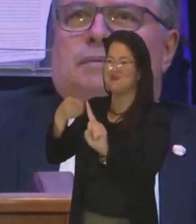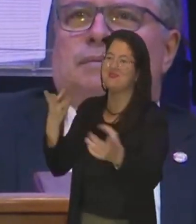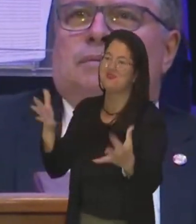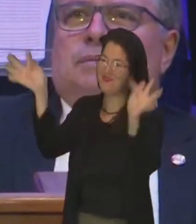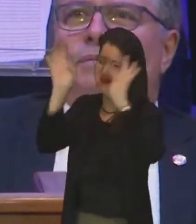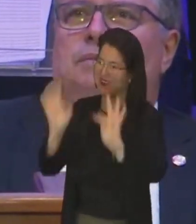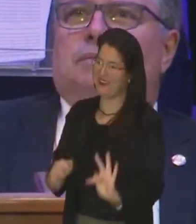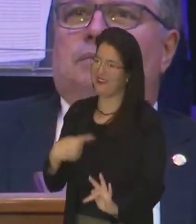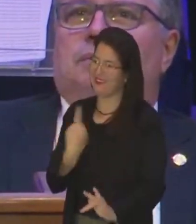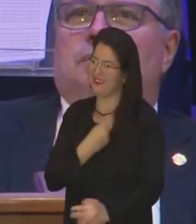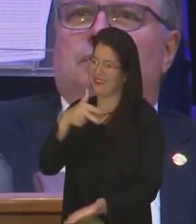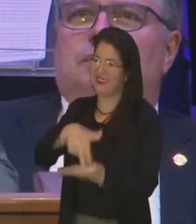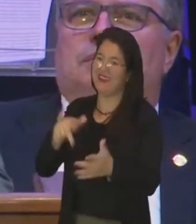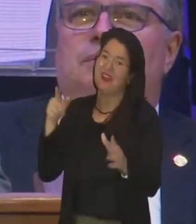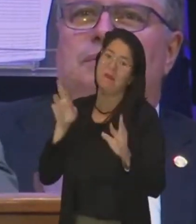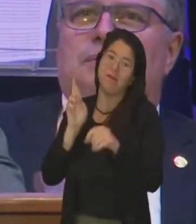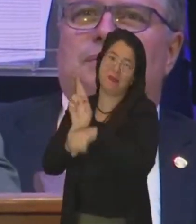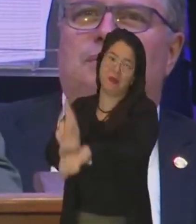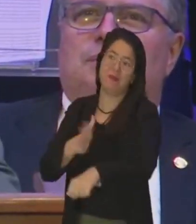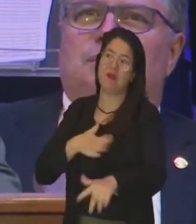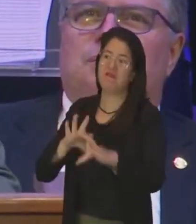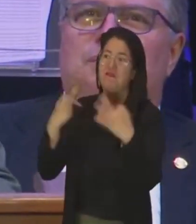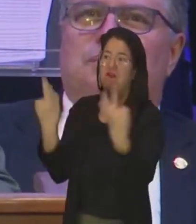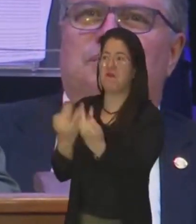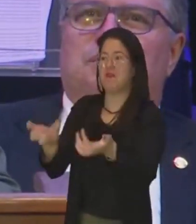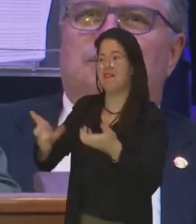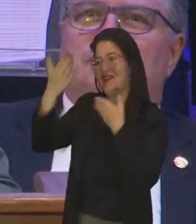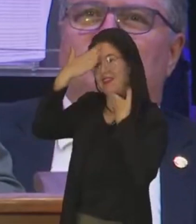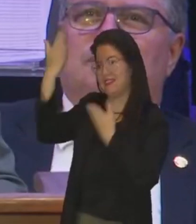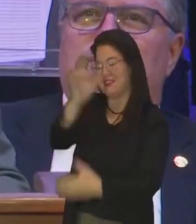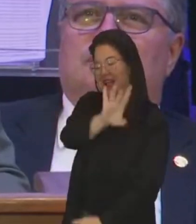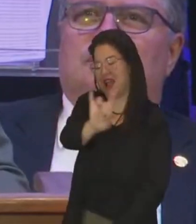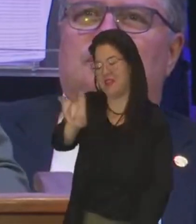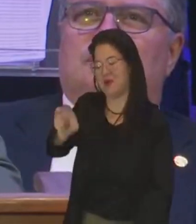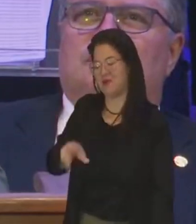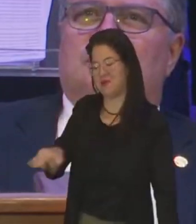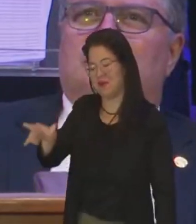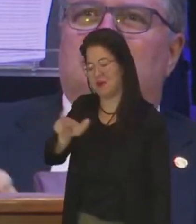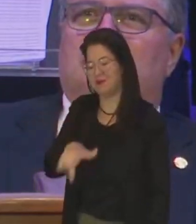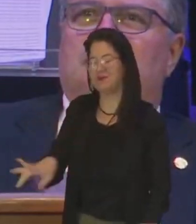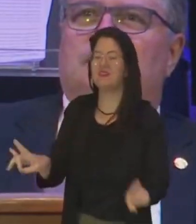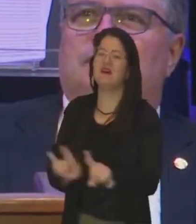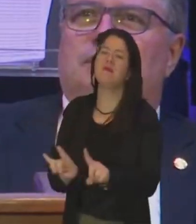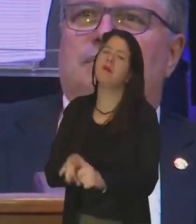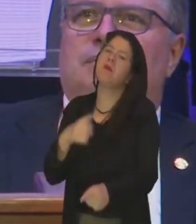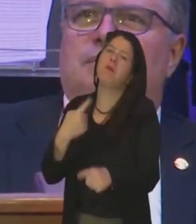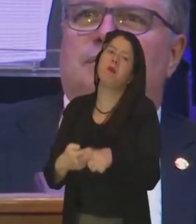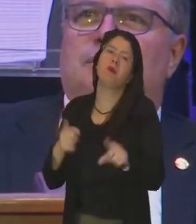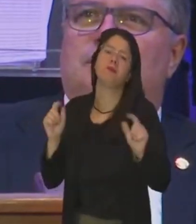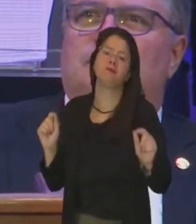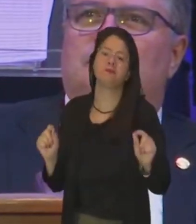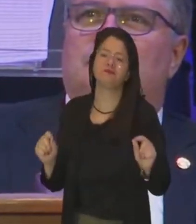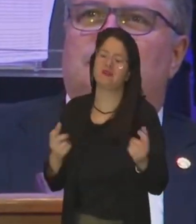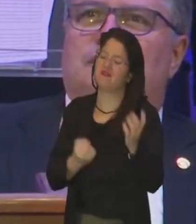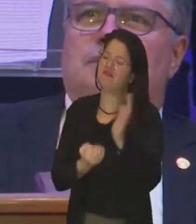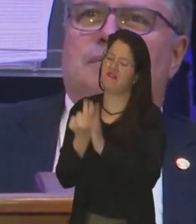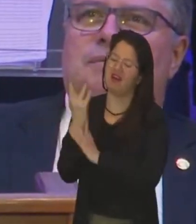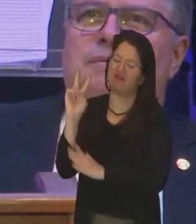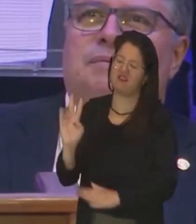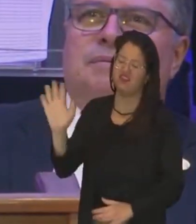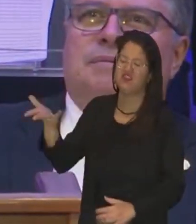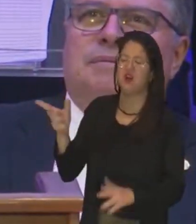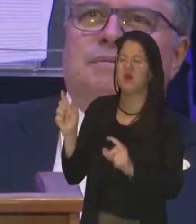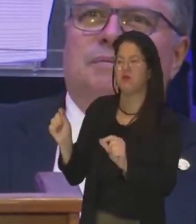aqui. E em nome da minha família, eu gostaria de agradecer aos irmãos. Também porque, por várias vezes, já